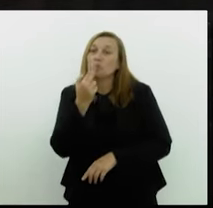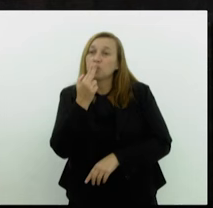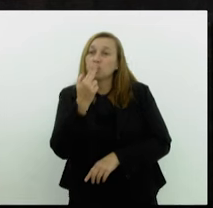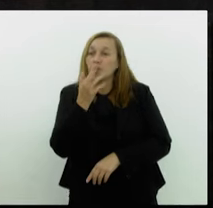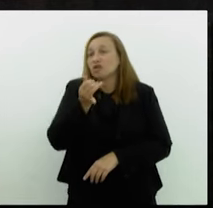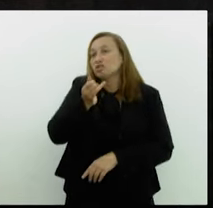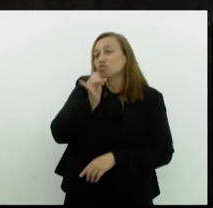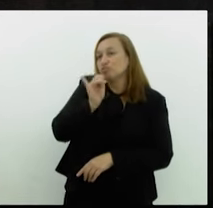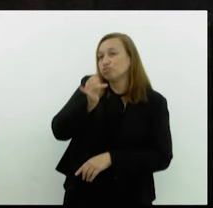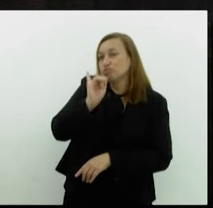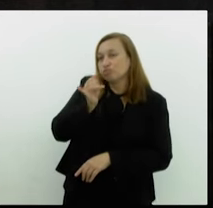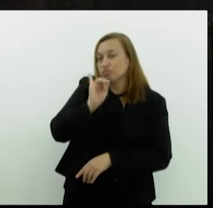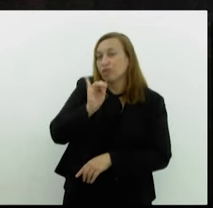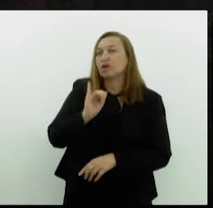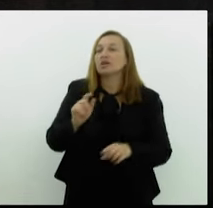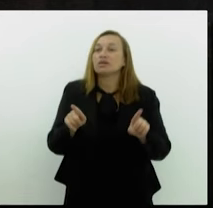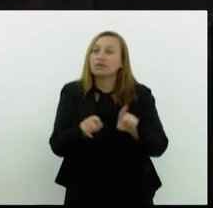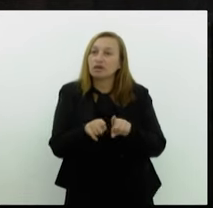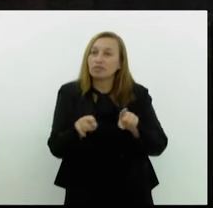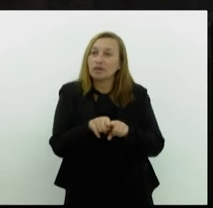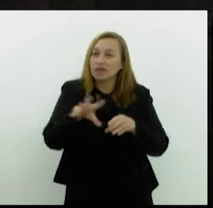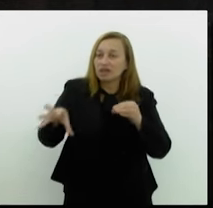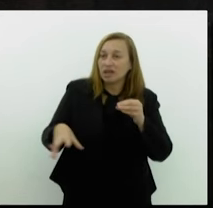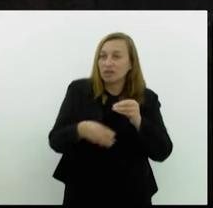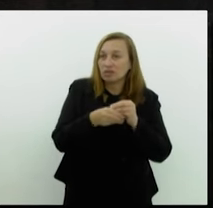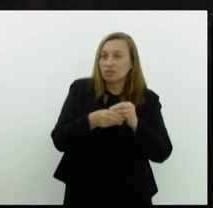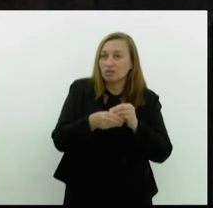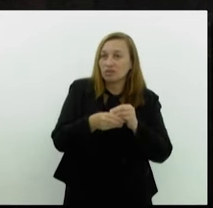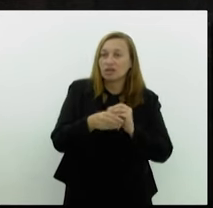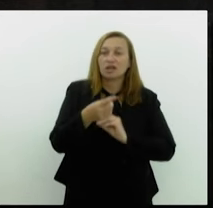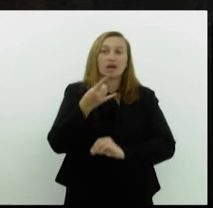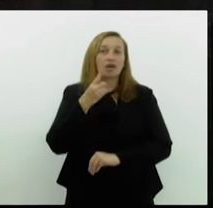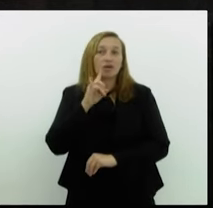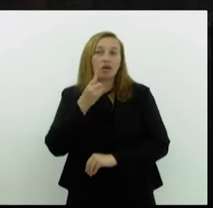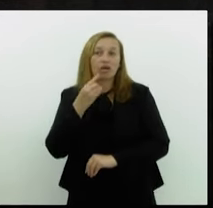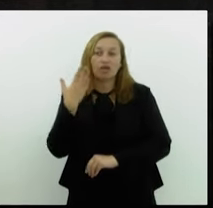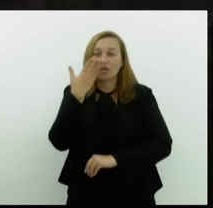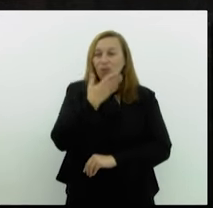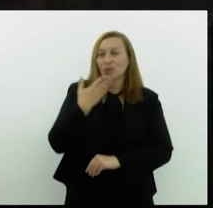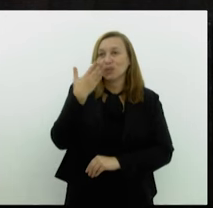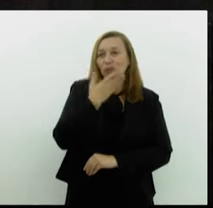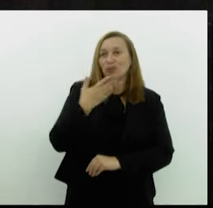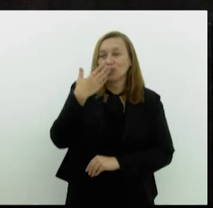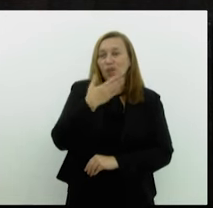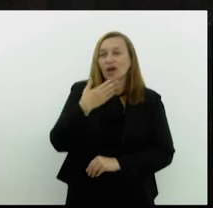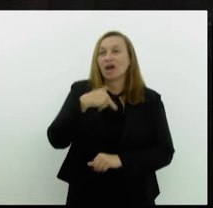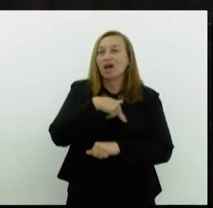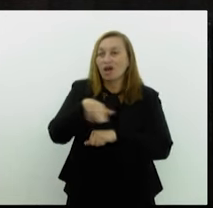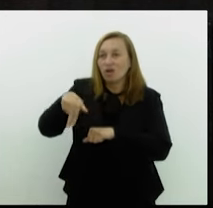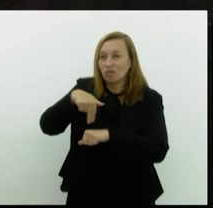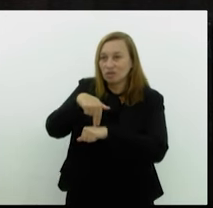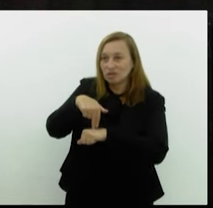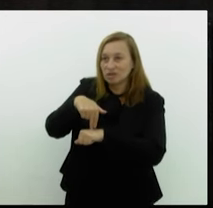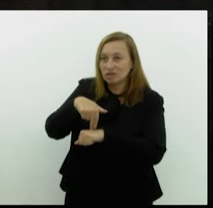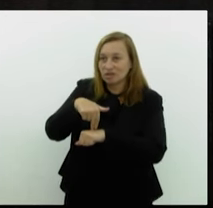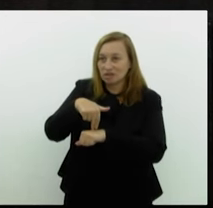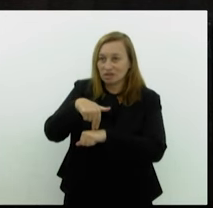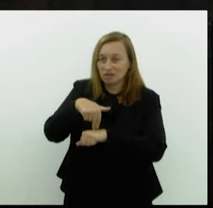bebida, está incluído bebidas açucaradas. A União vai chamar a si,